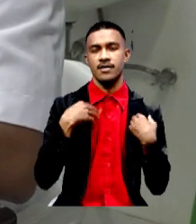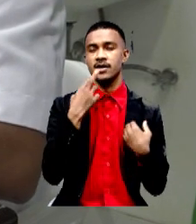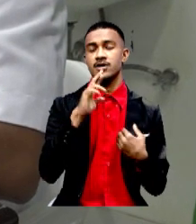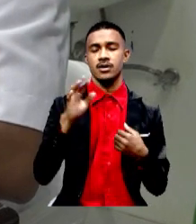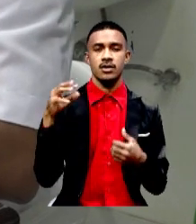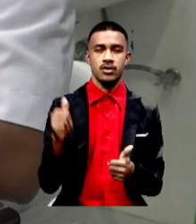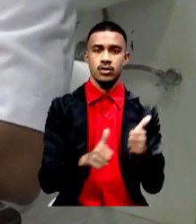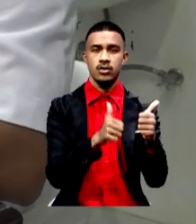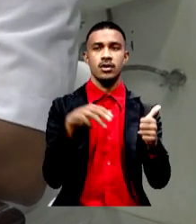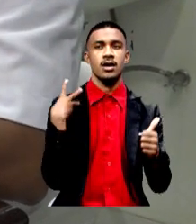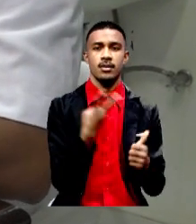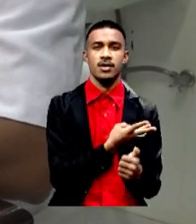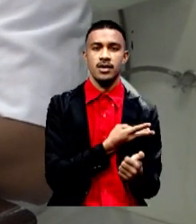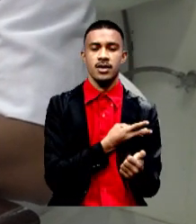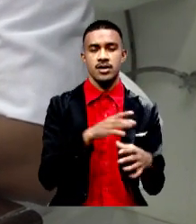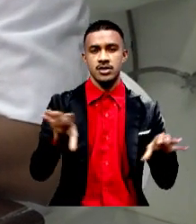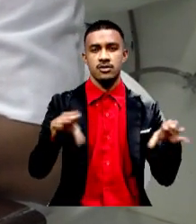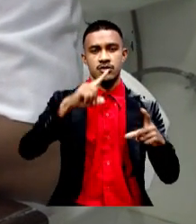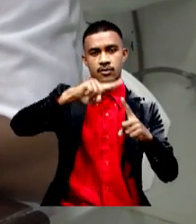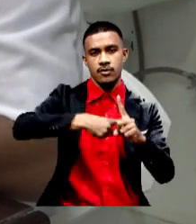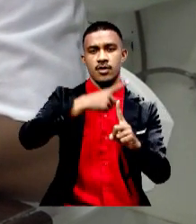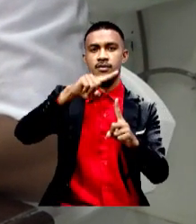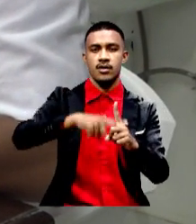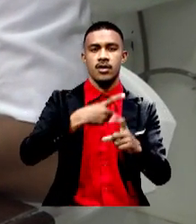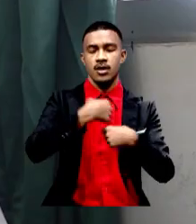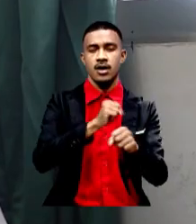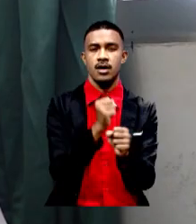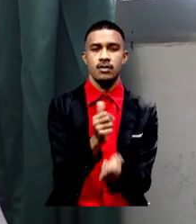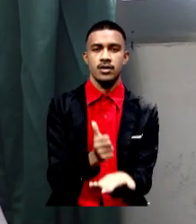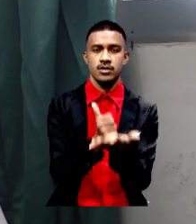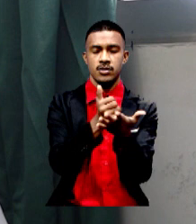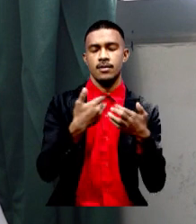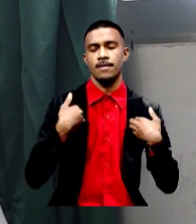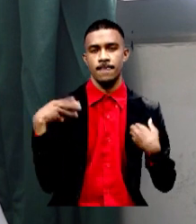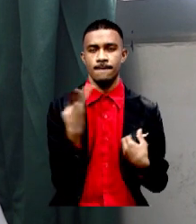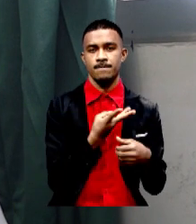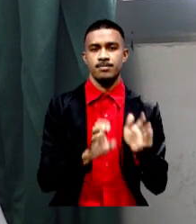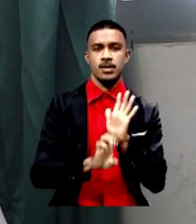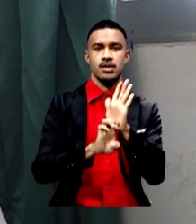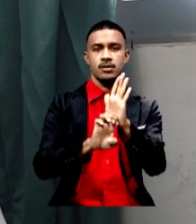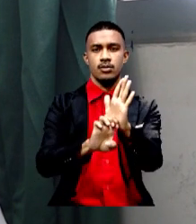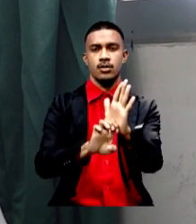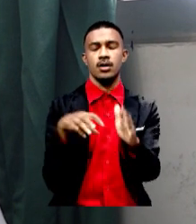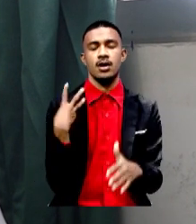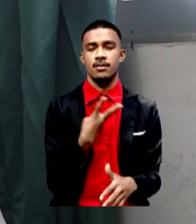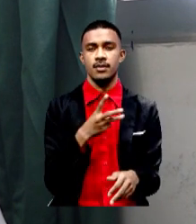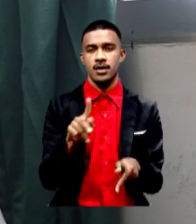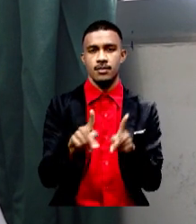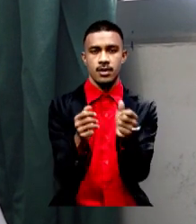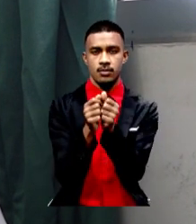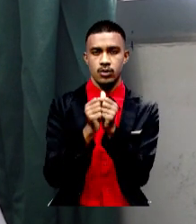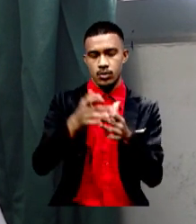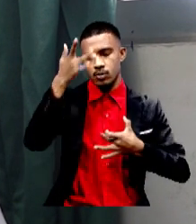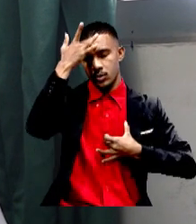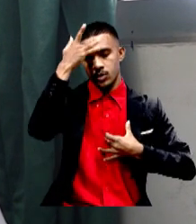mini estadística fulan, nebe maka kalau consulta iha ami, por exemplo, ami total paciente sirene